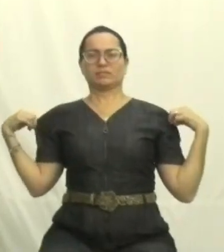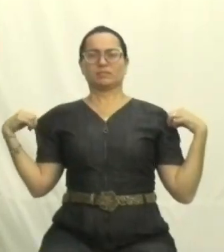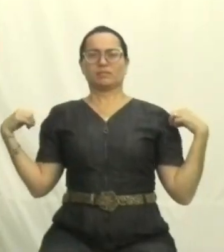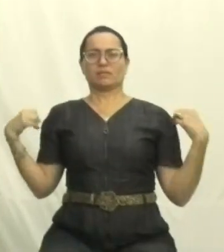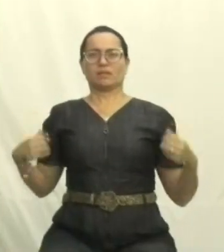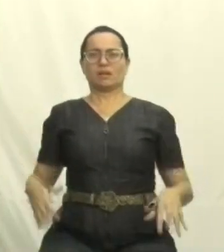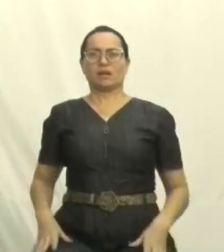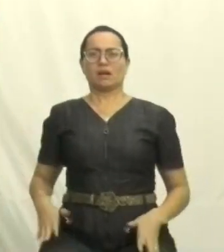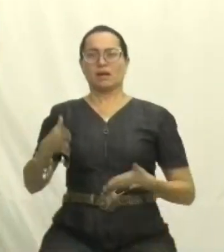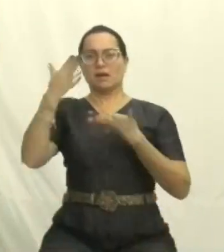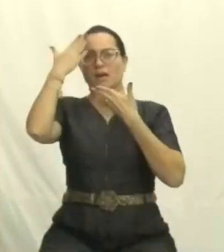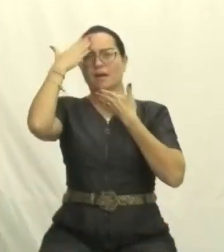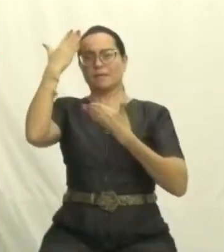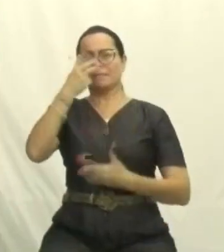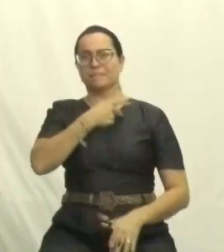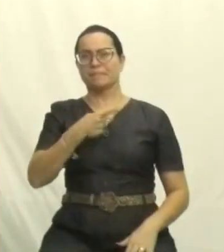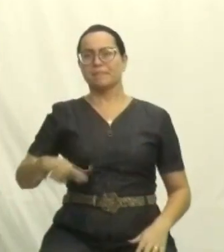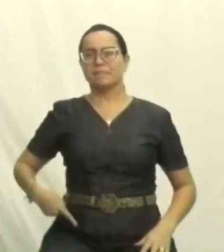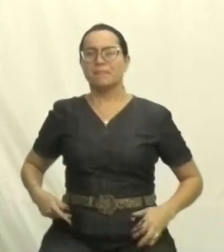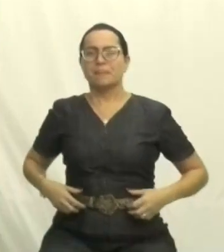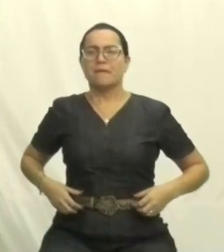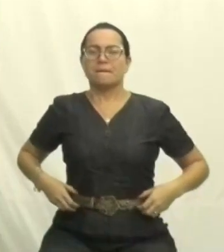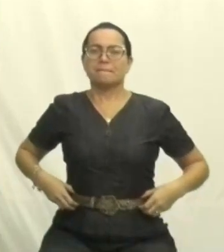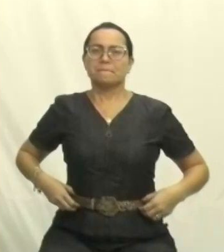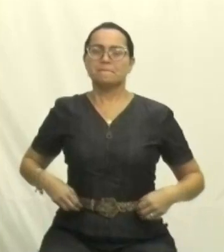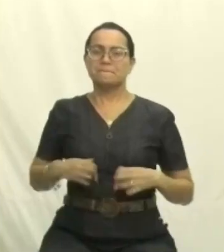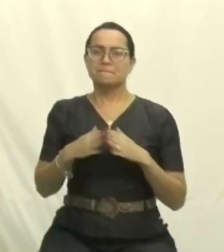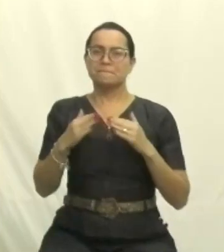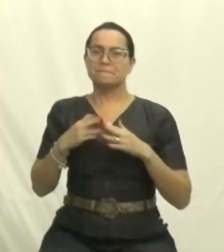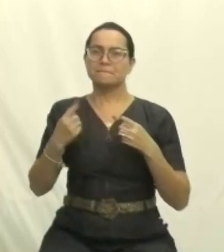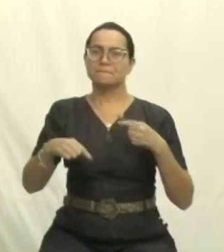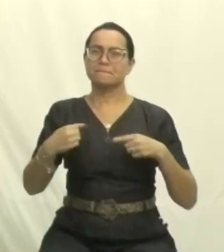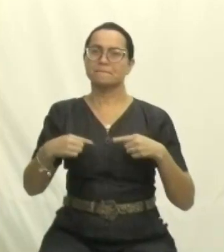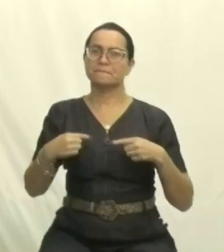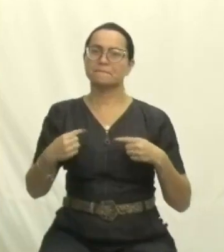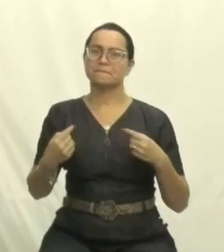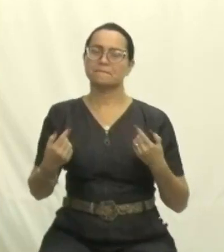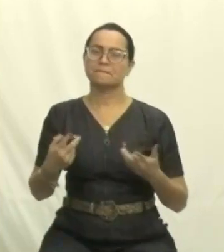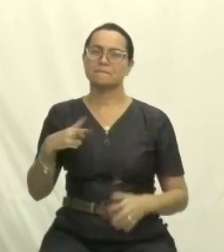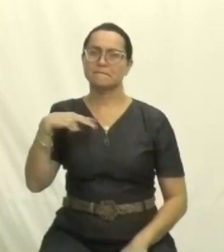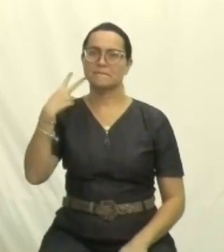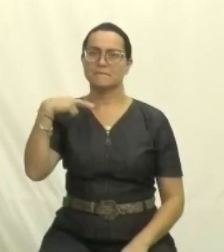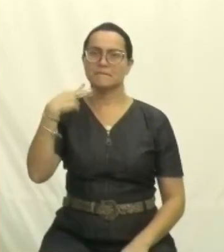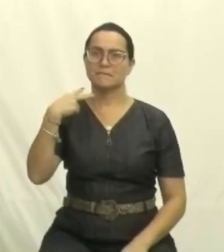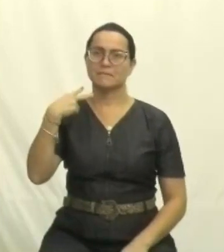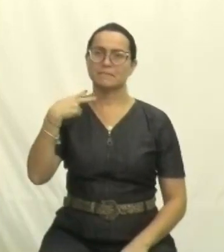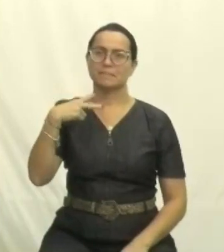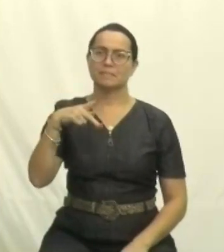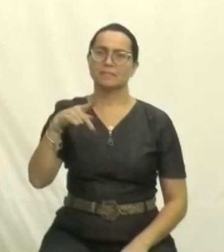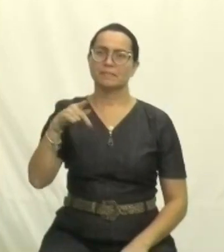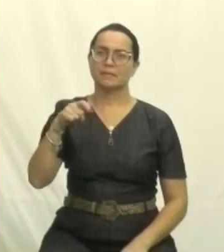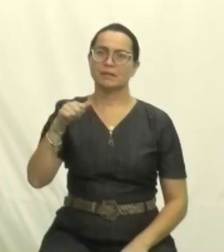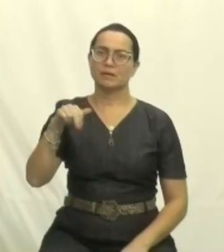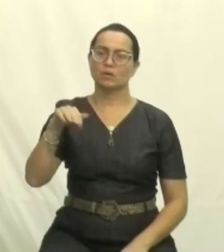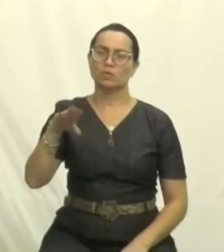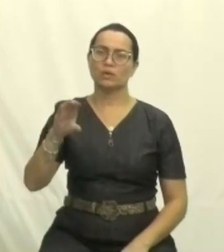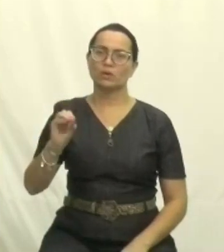querido. Obrigado, senhor presidente. O requerimento continua em discussão. Com a palavra, o vereador Paulo